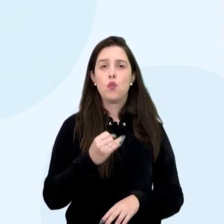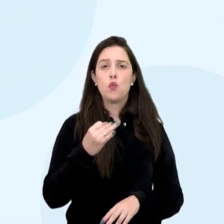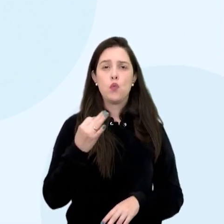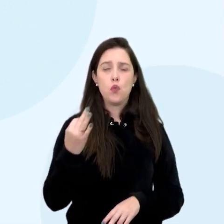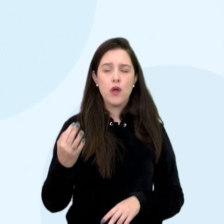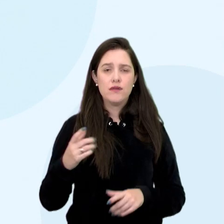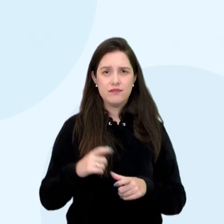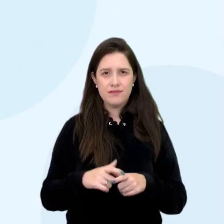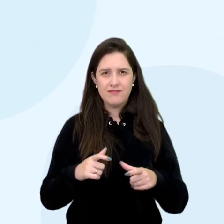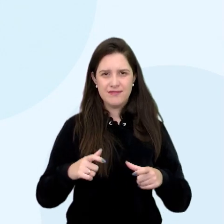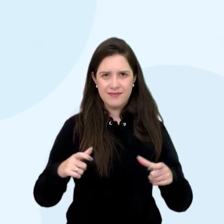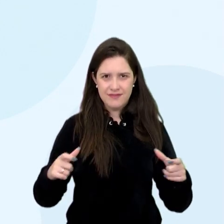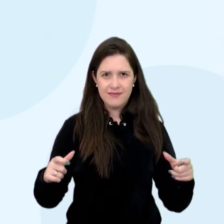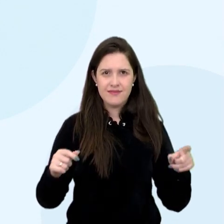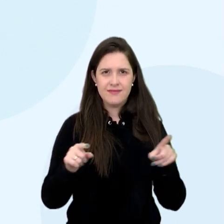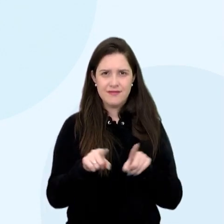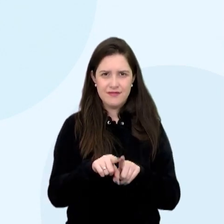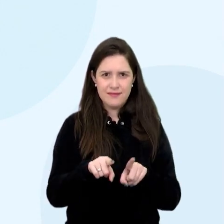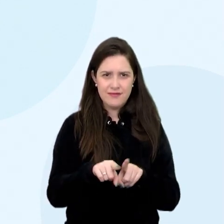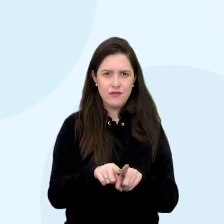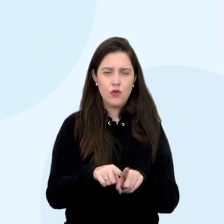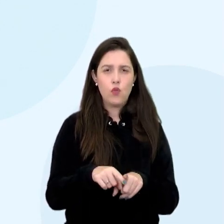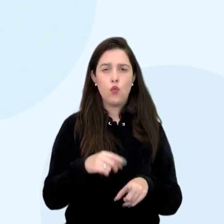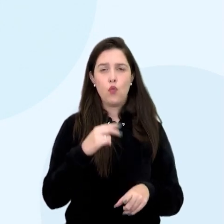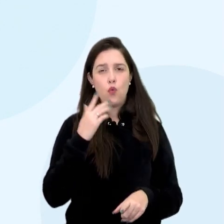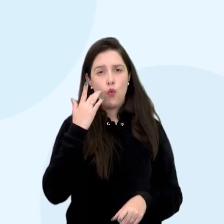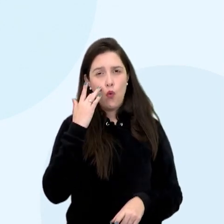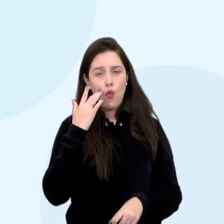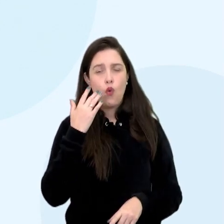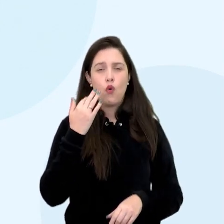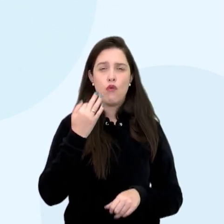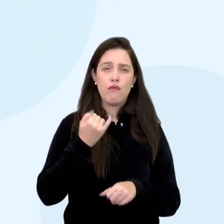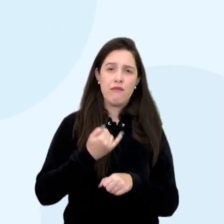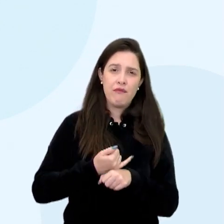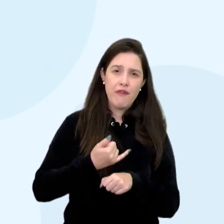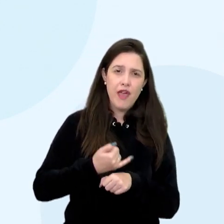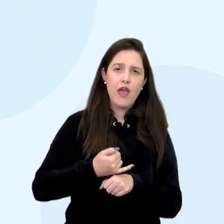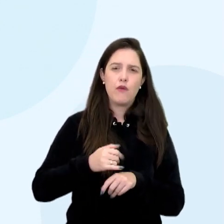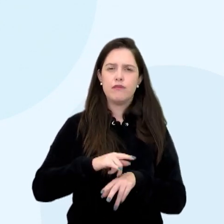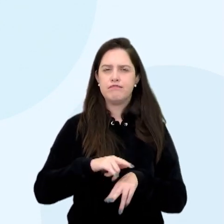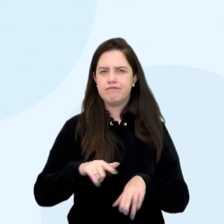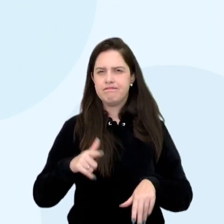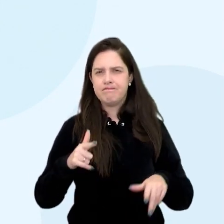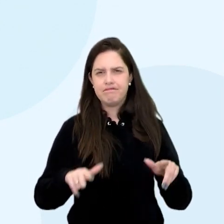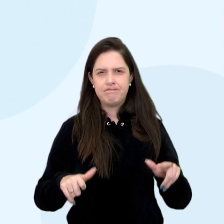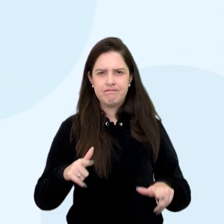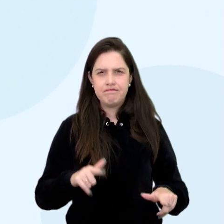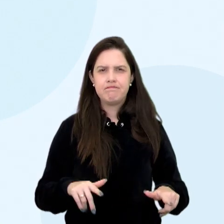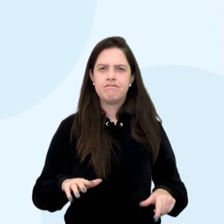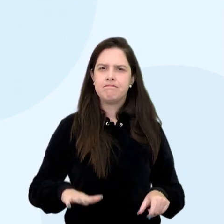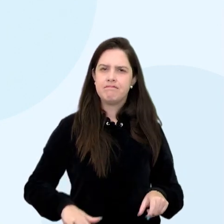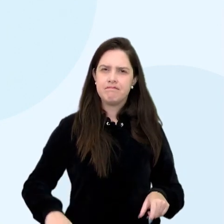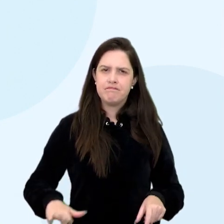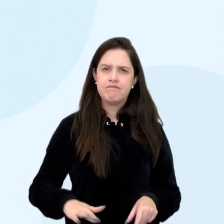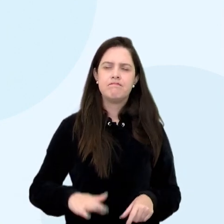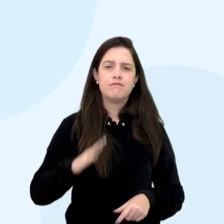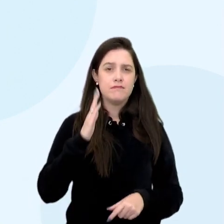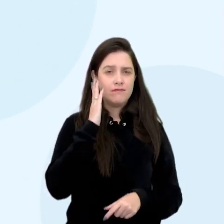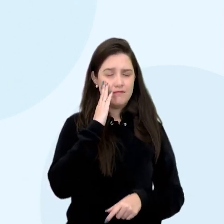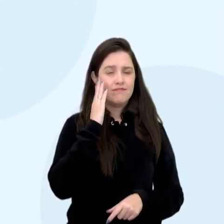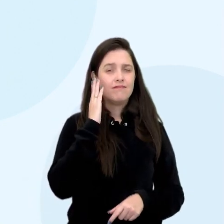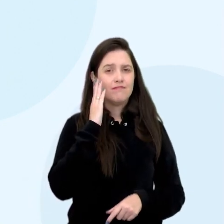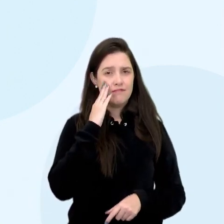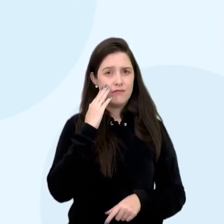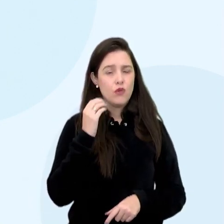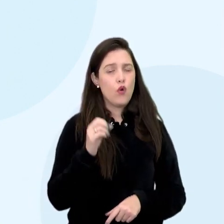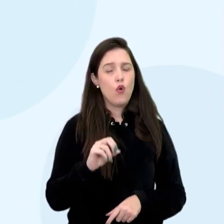grandezas minerais, como o ouro, o ferro, o alumínio e muitos outros. São áreas aí geologicamente estáveis,